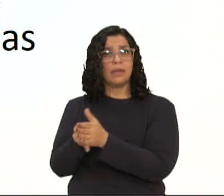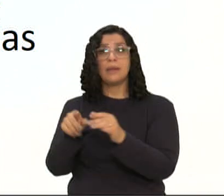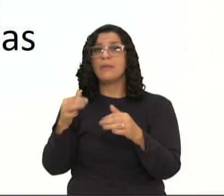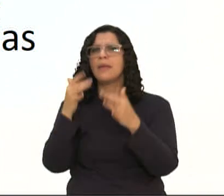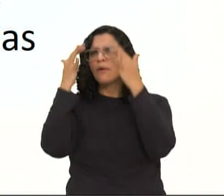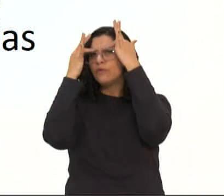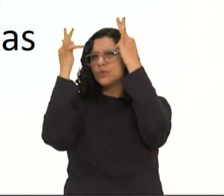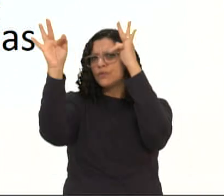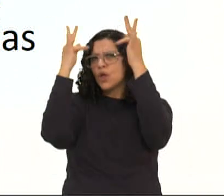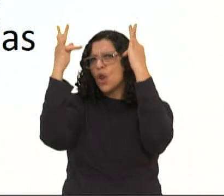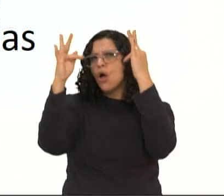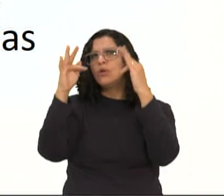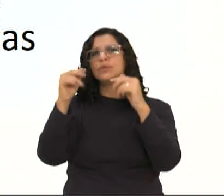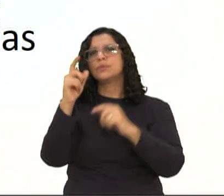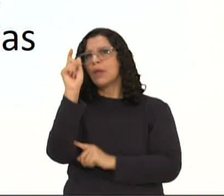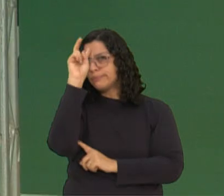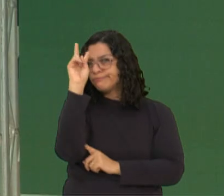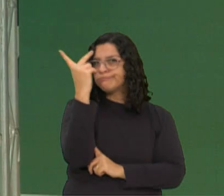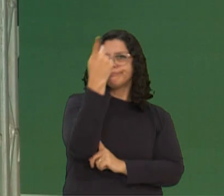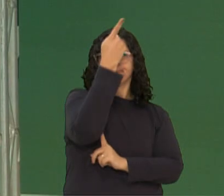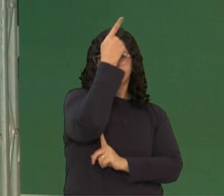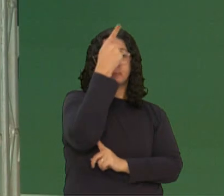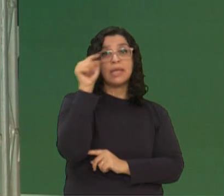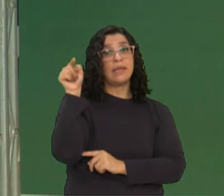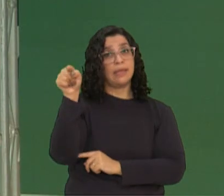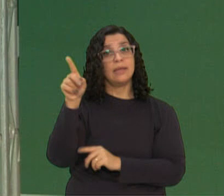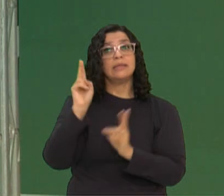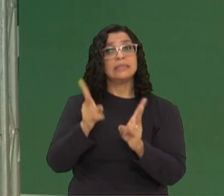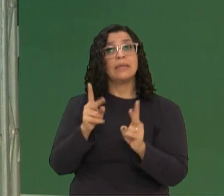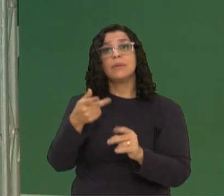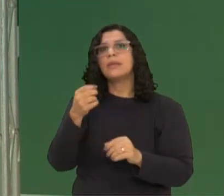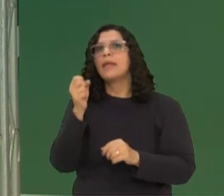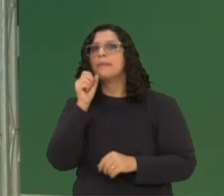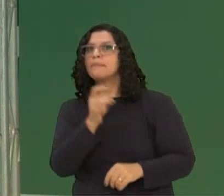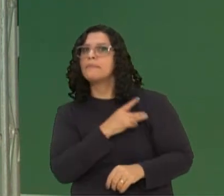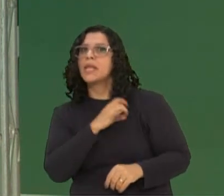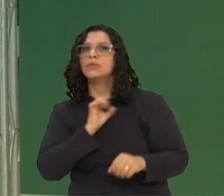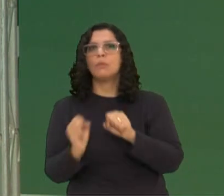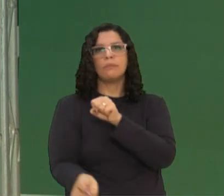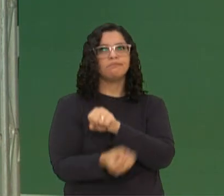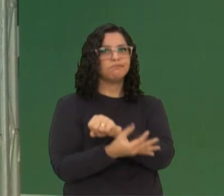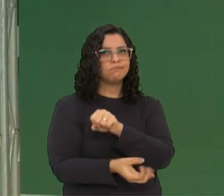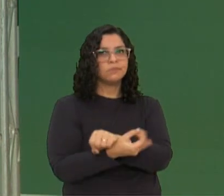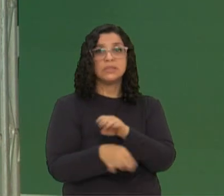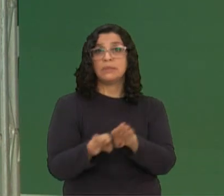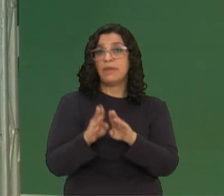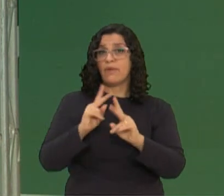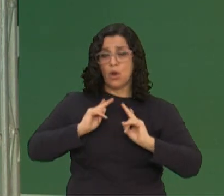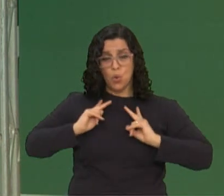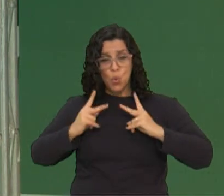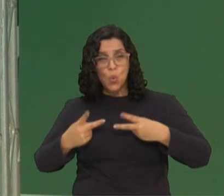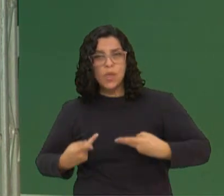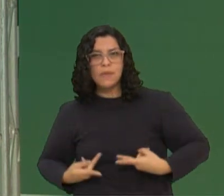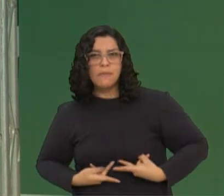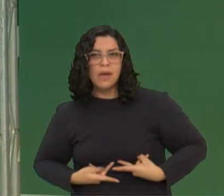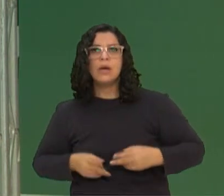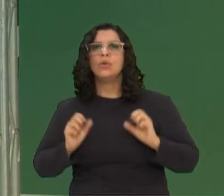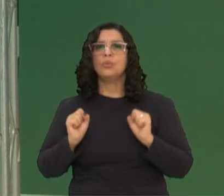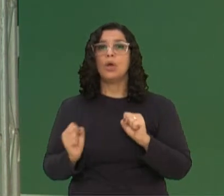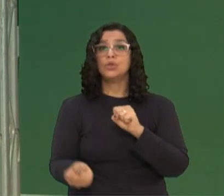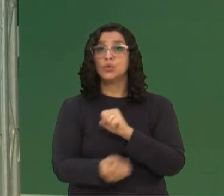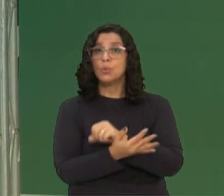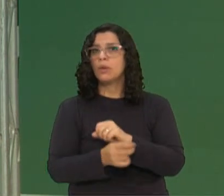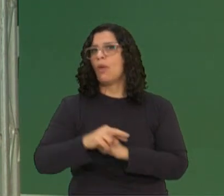dos filósofos. Rousseau, ele sempre tem um medo muito grande da corrupção, ele sempre fala do ser humano ser corrompido, não da